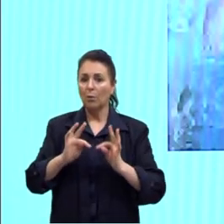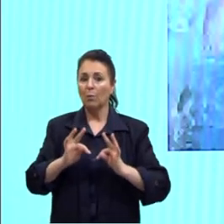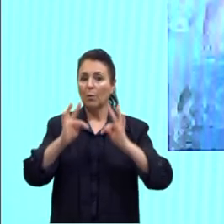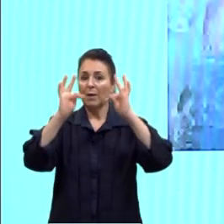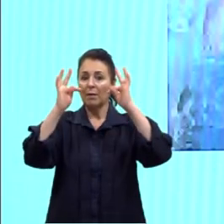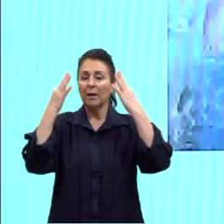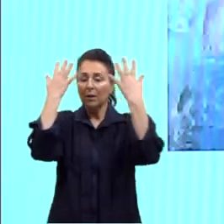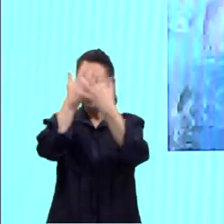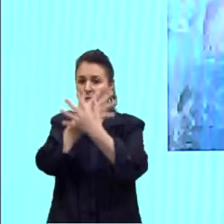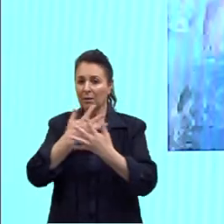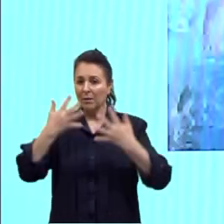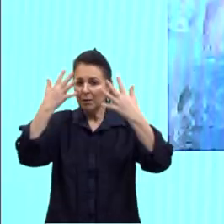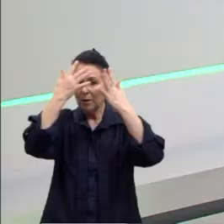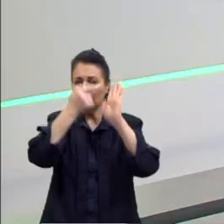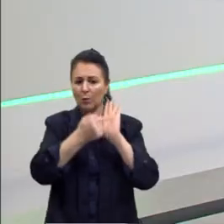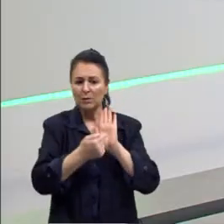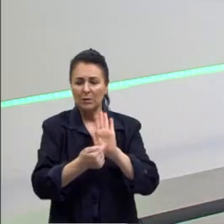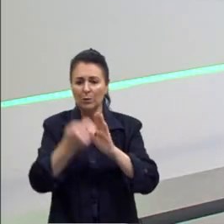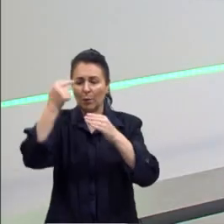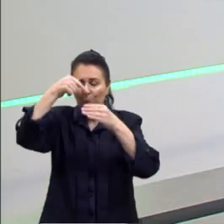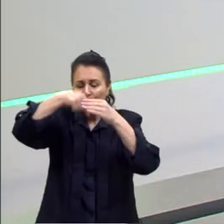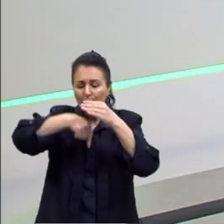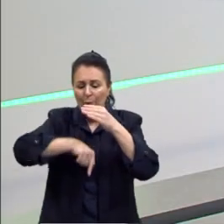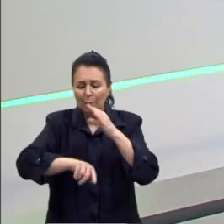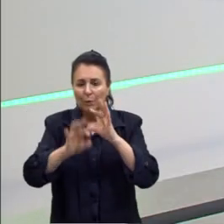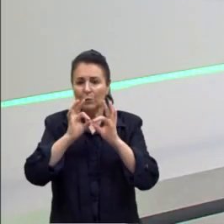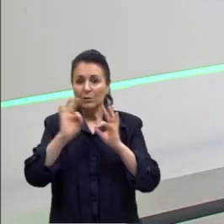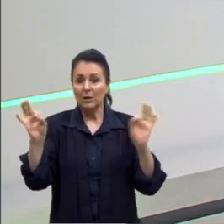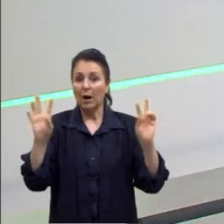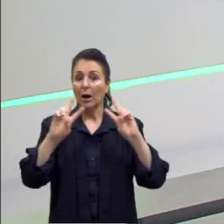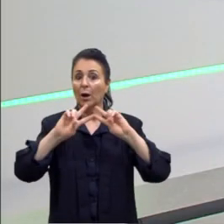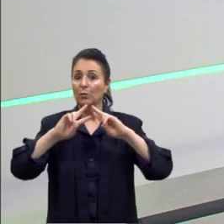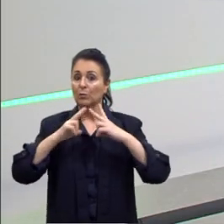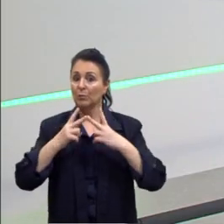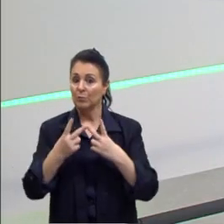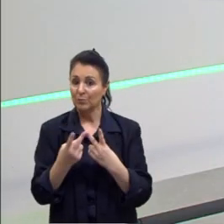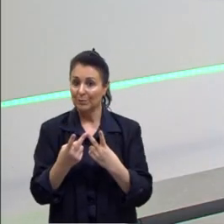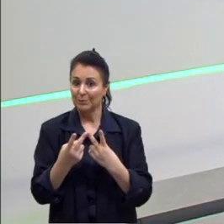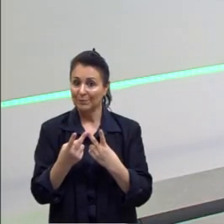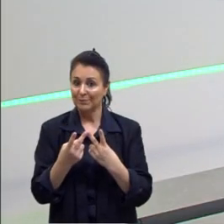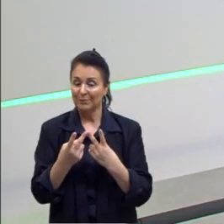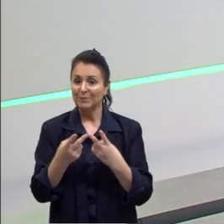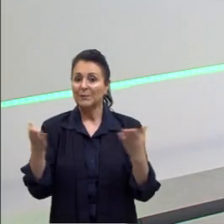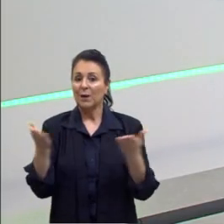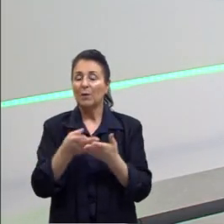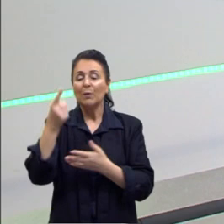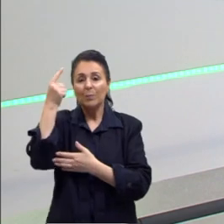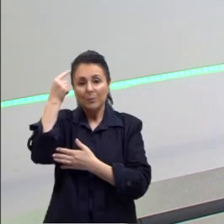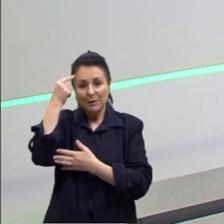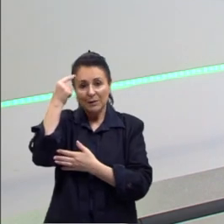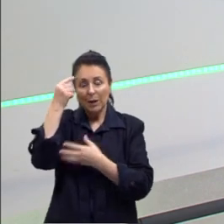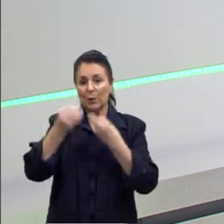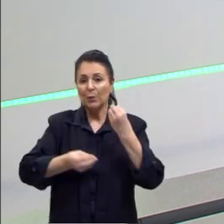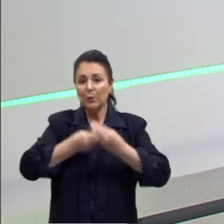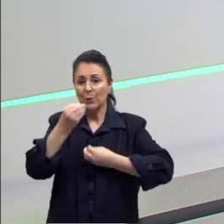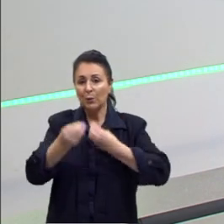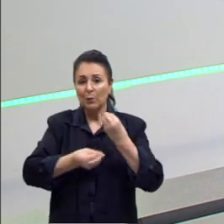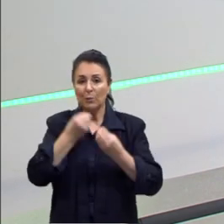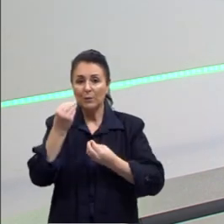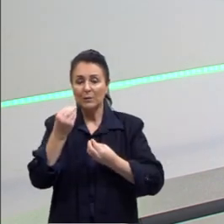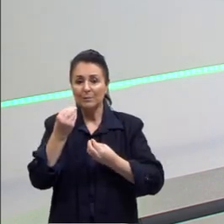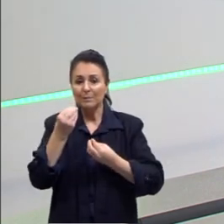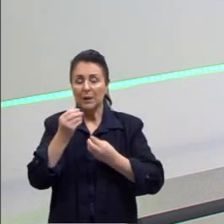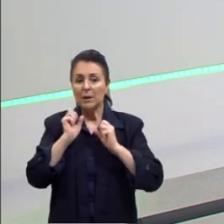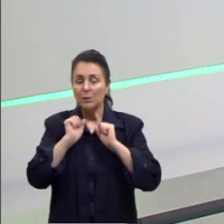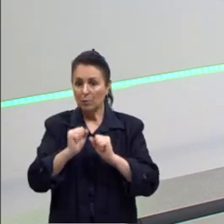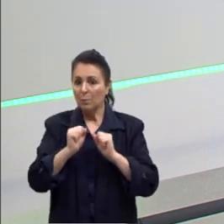sfumato dando profundidade volume e agora vamos lá vamos pensar aqui como que essas